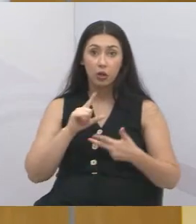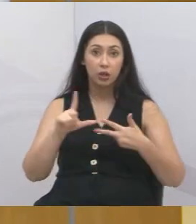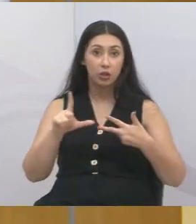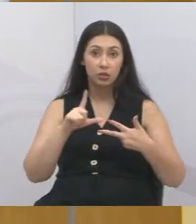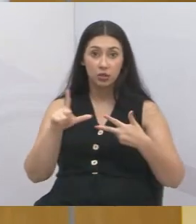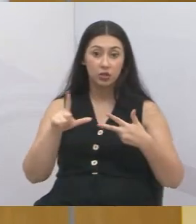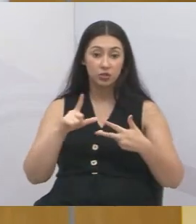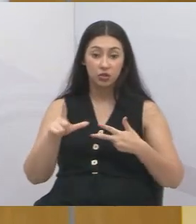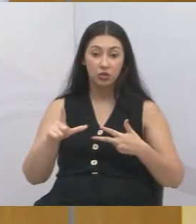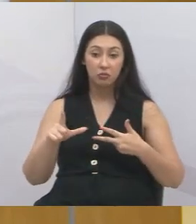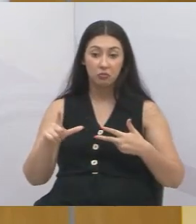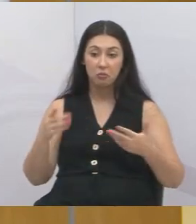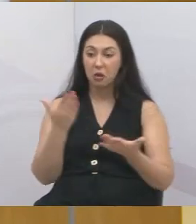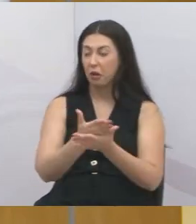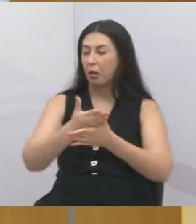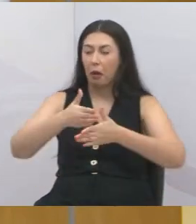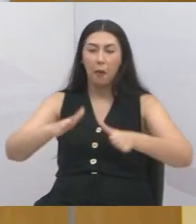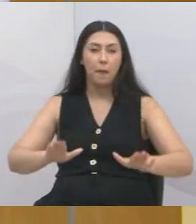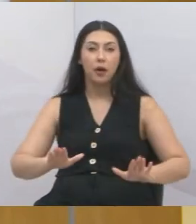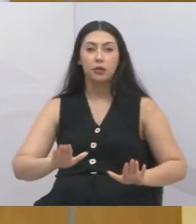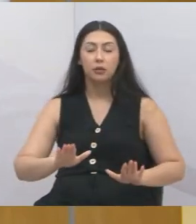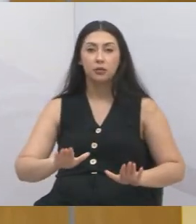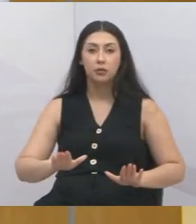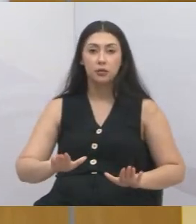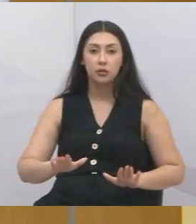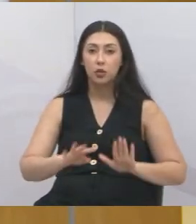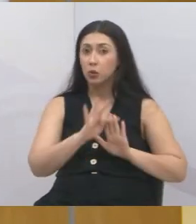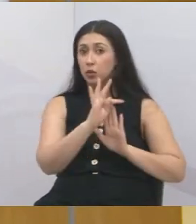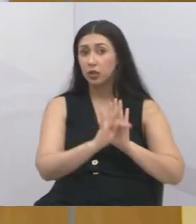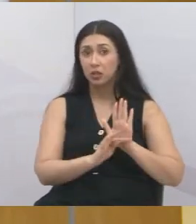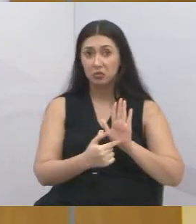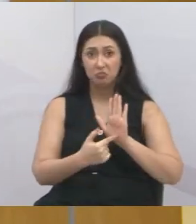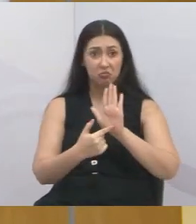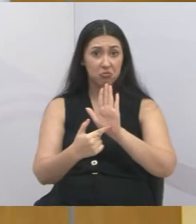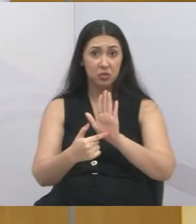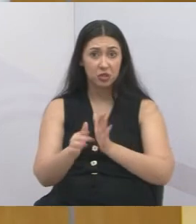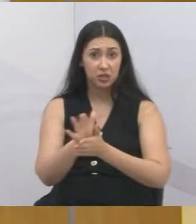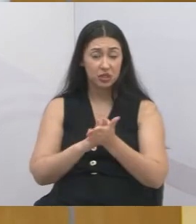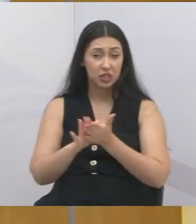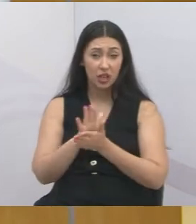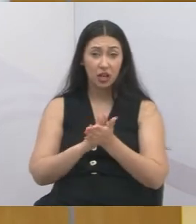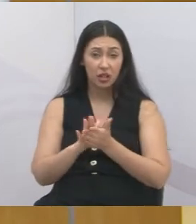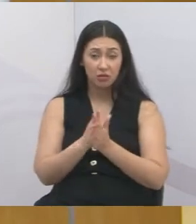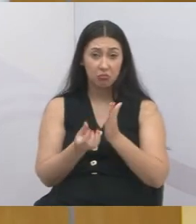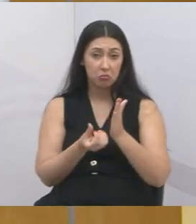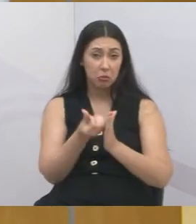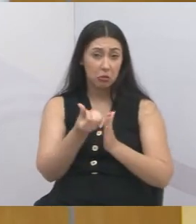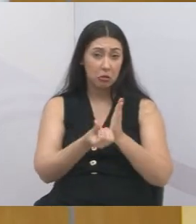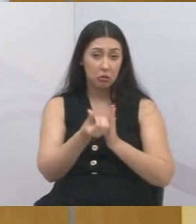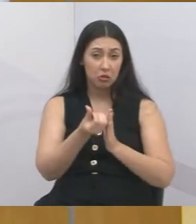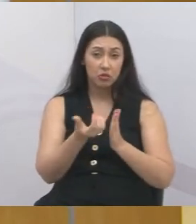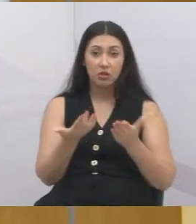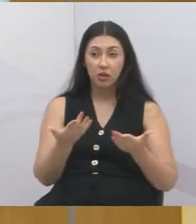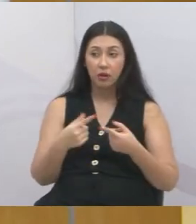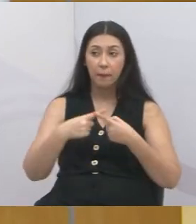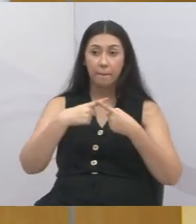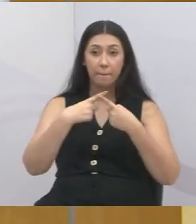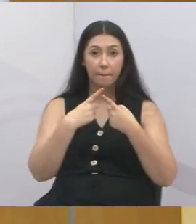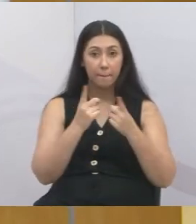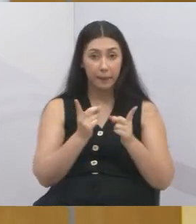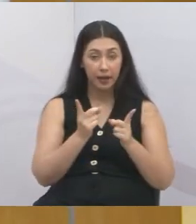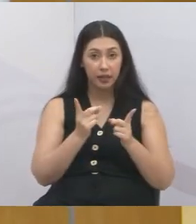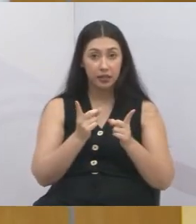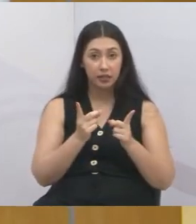todas as possibilidades. Por exemplo, no texto não aparece nem a questão da sexta parte, mas no nosso estatuto